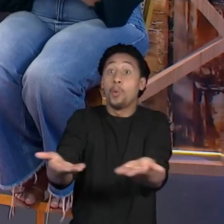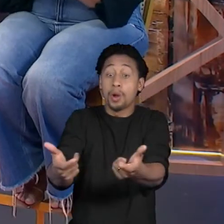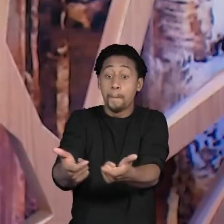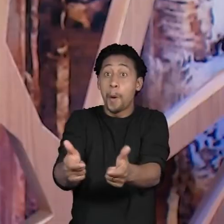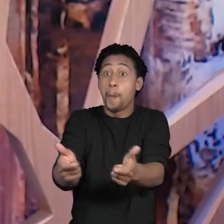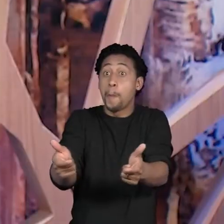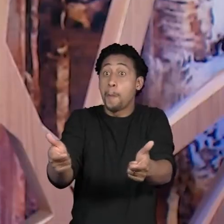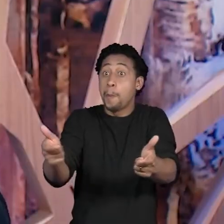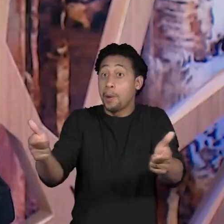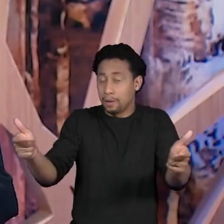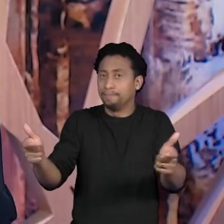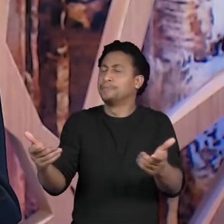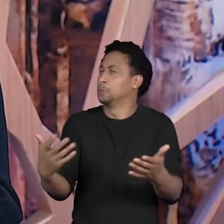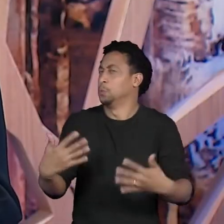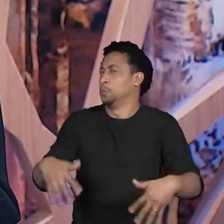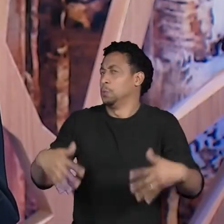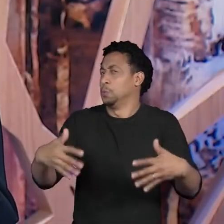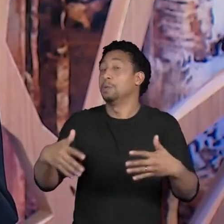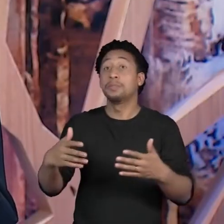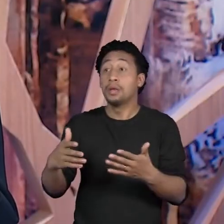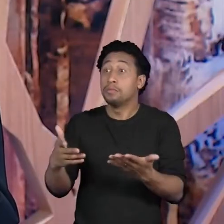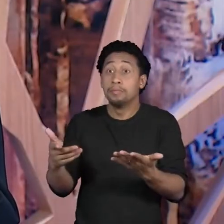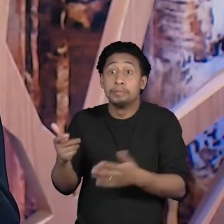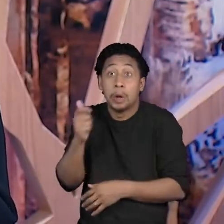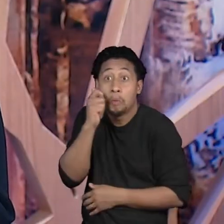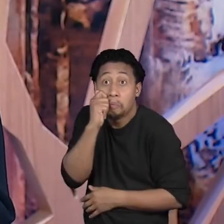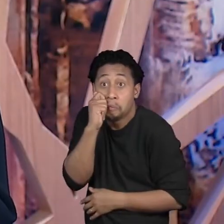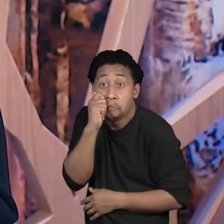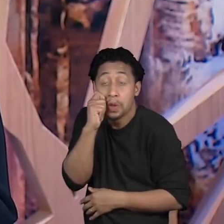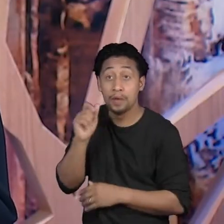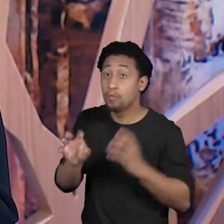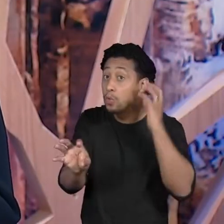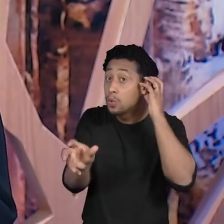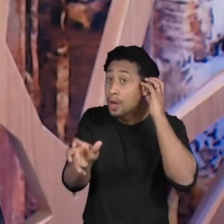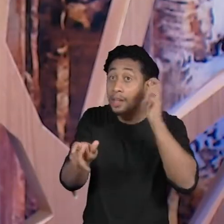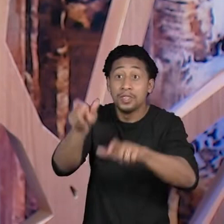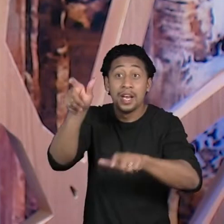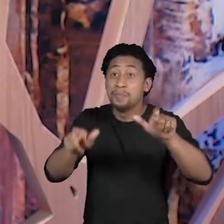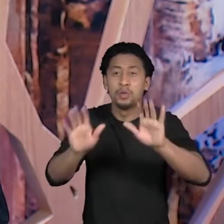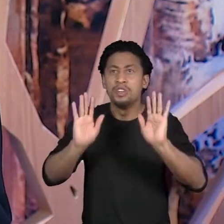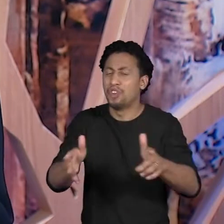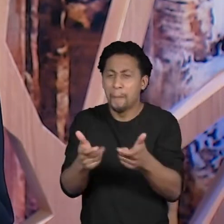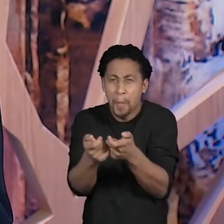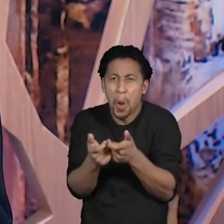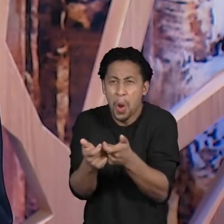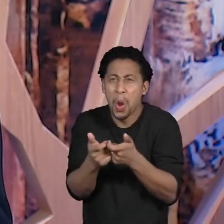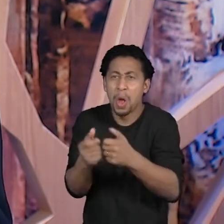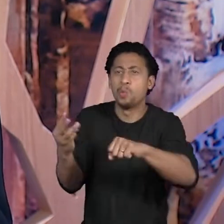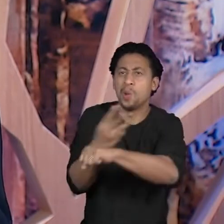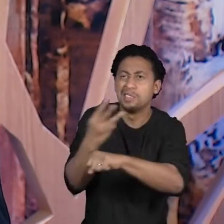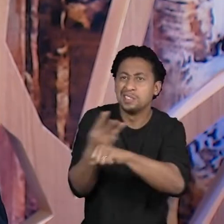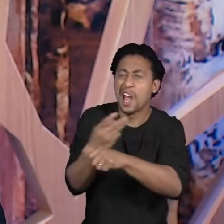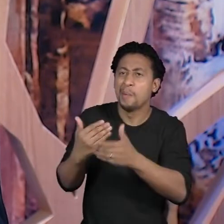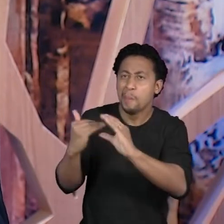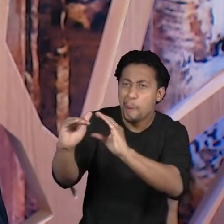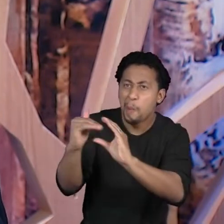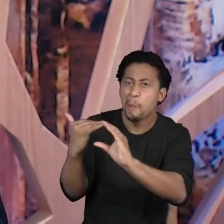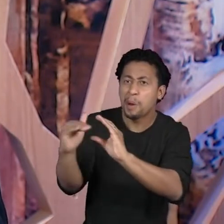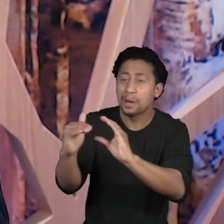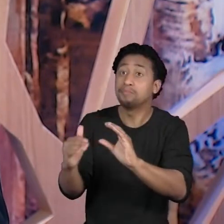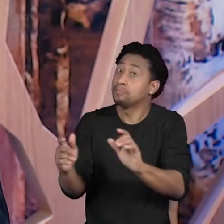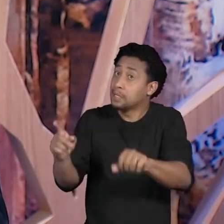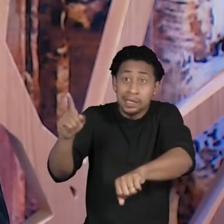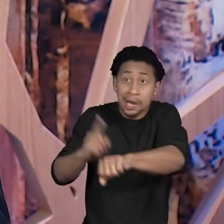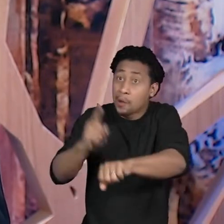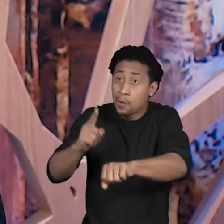tão impostada dessa maneira, né? A gente comunica. O importante é que você comunique. E eu acho que talvez por isso a